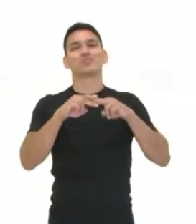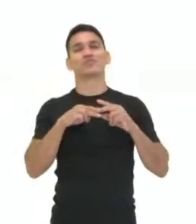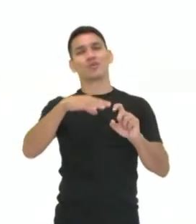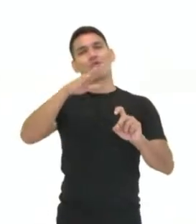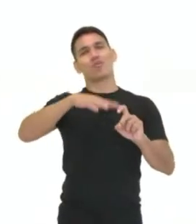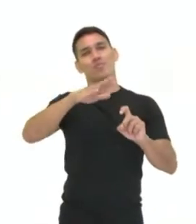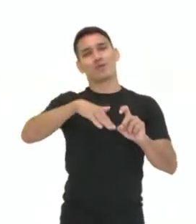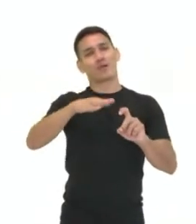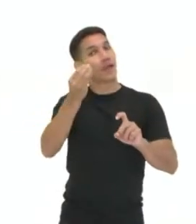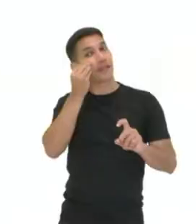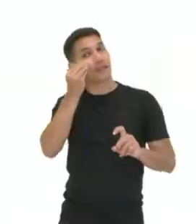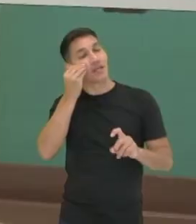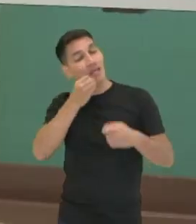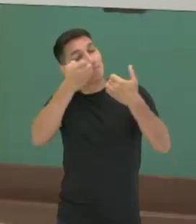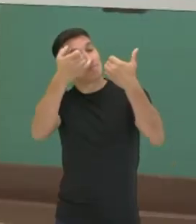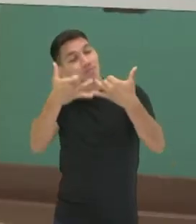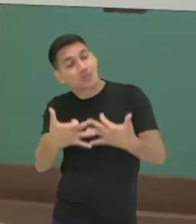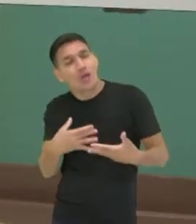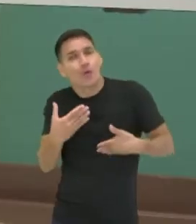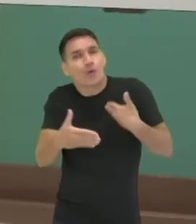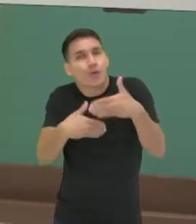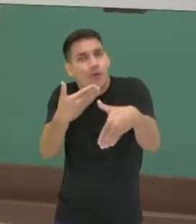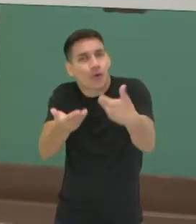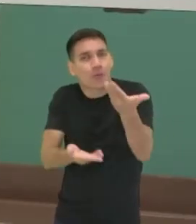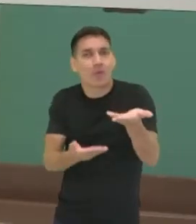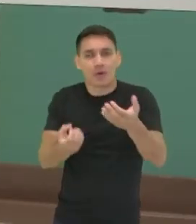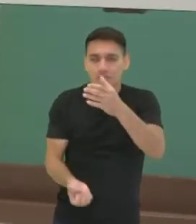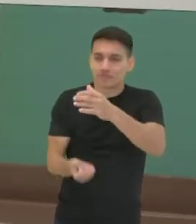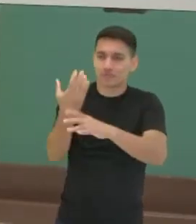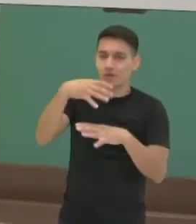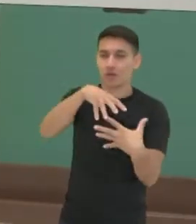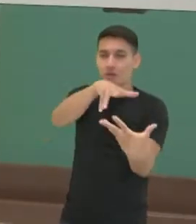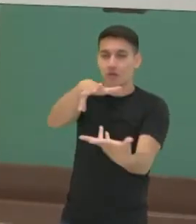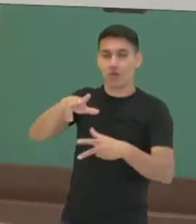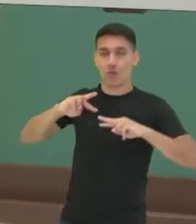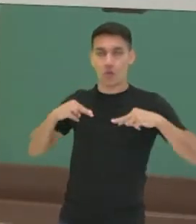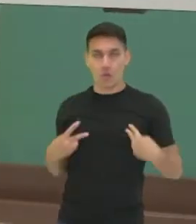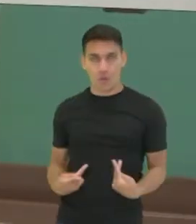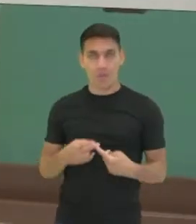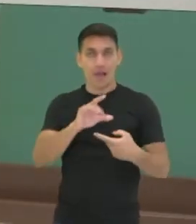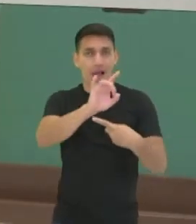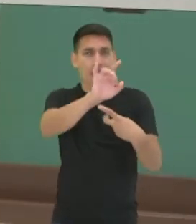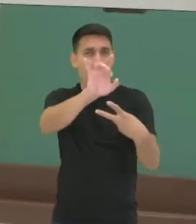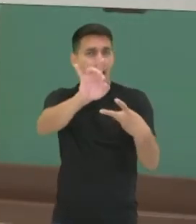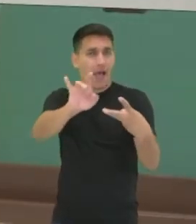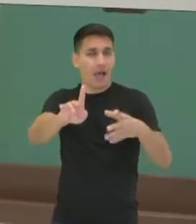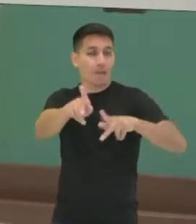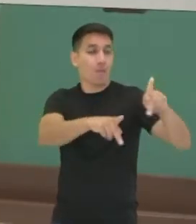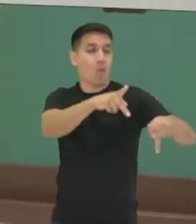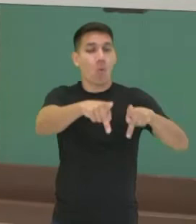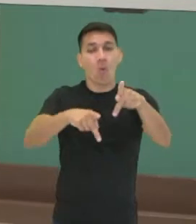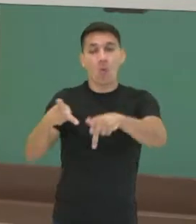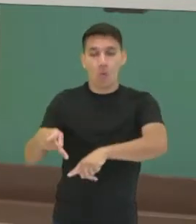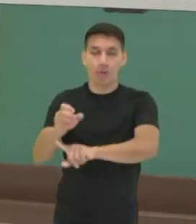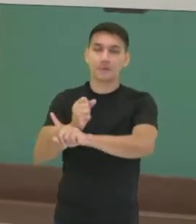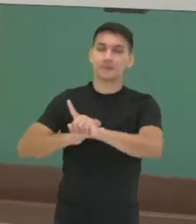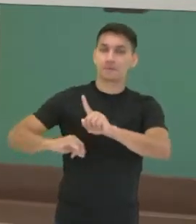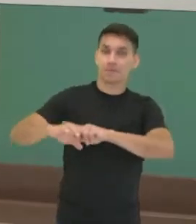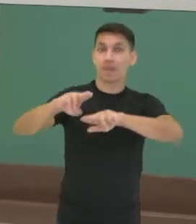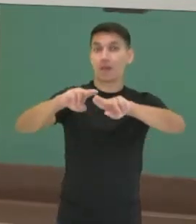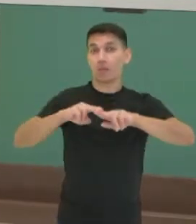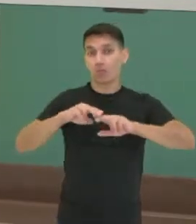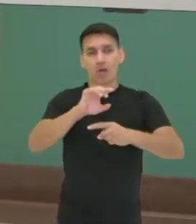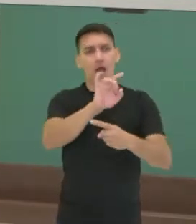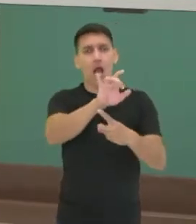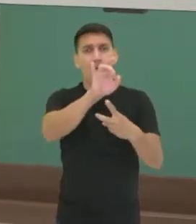os mistérios secretos da criação do mundo, dos homens e das coisas para cada povo, para cada civilização. Por isso,